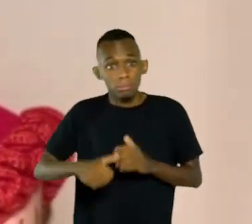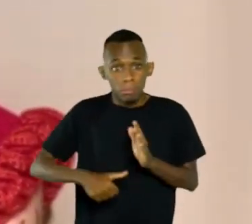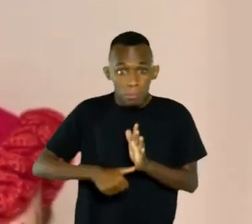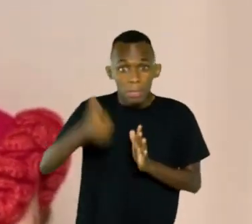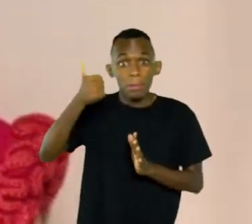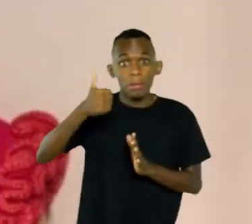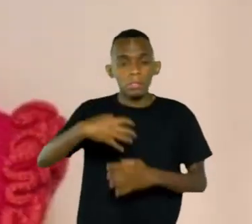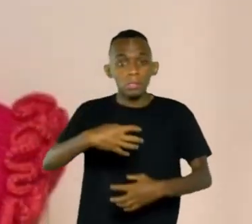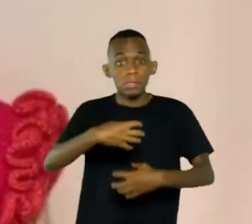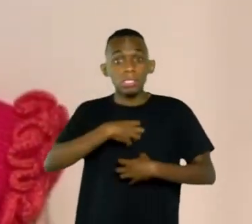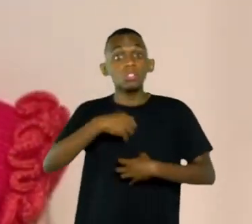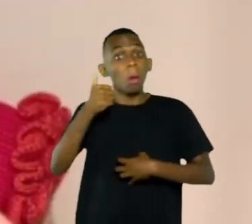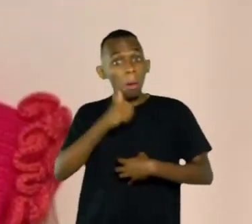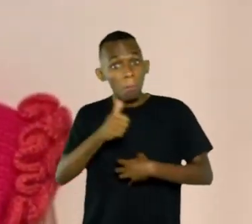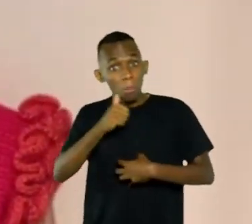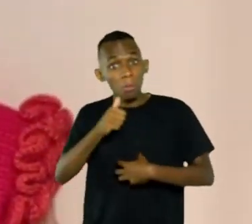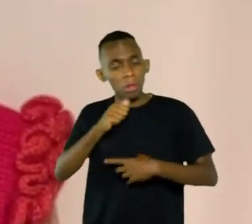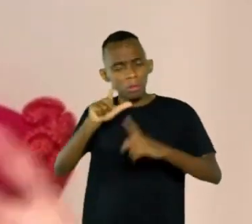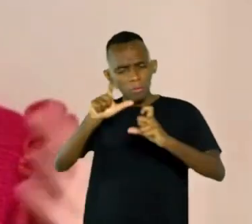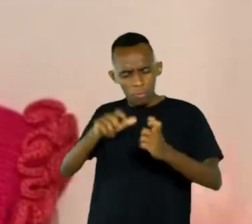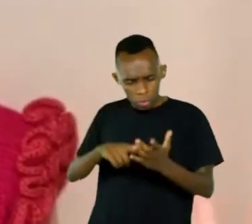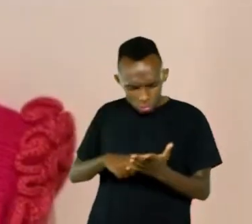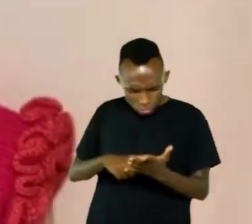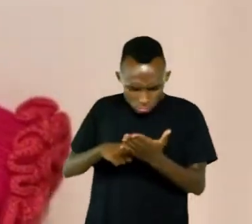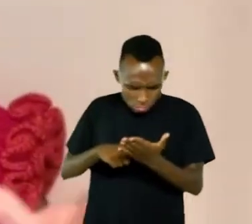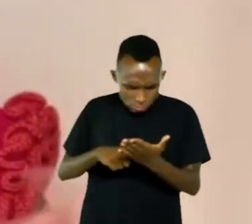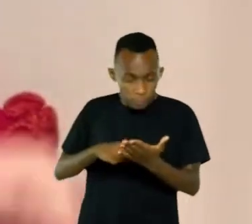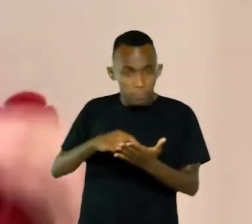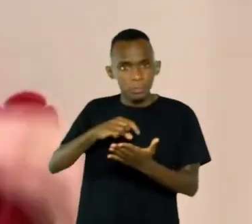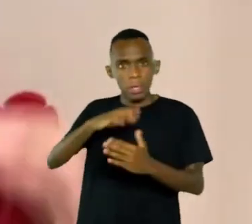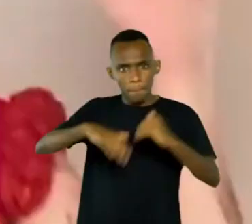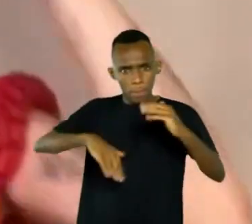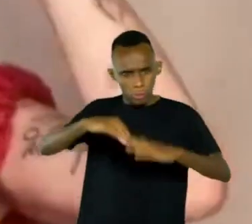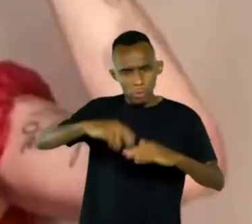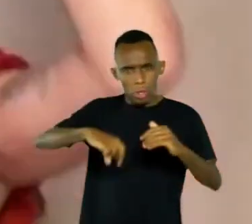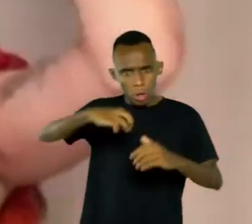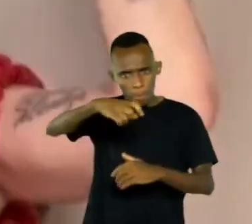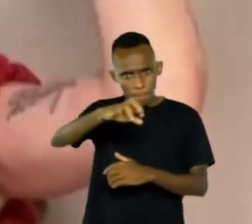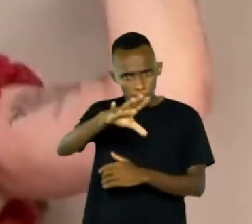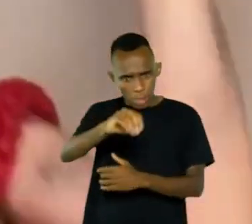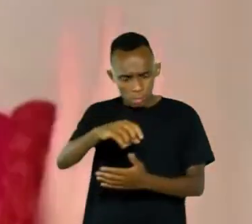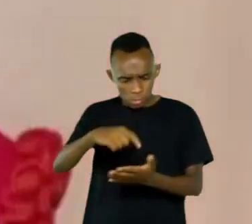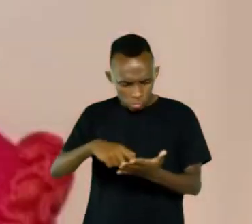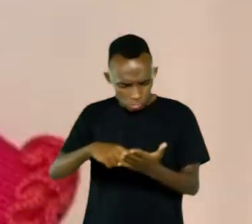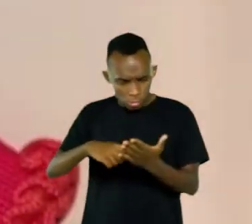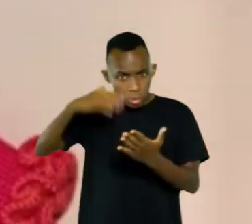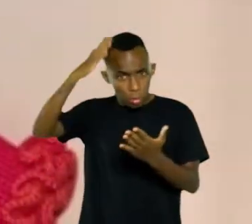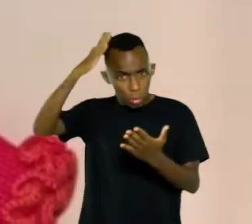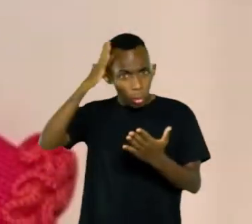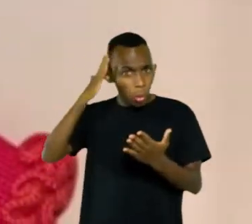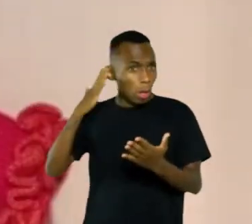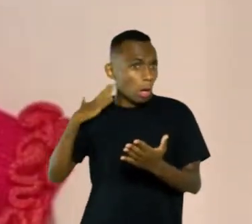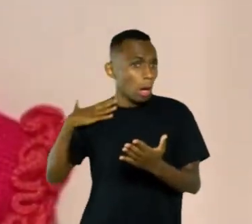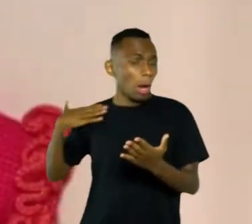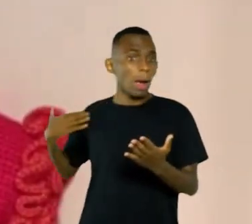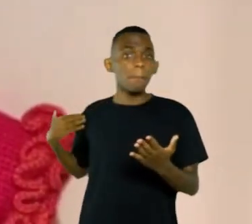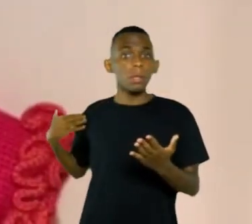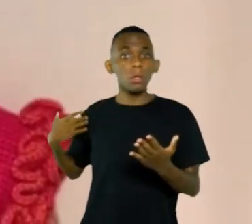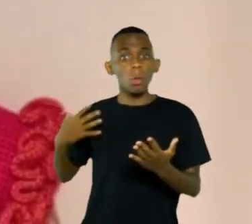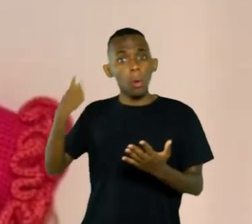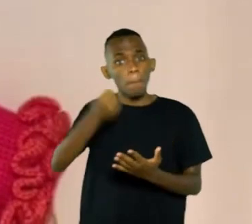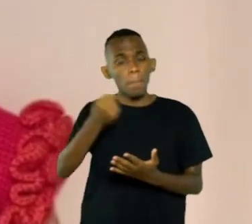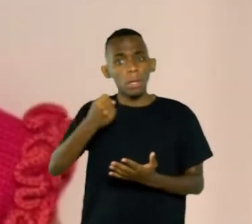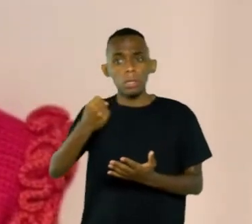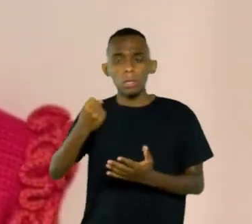mulher. Foi muito engraçado. Quando eu peguei as fotos do Márcio Rodrigues, bem bonitas, assim, cabelão, cabelo, ele tava maior e tal. E aí eu mandei